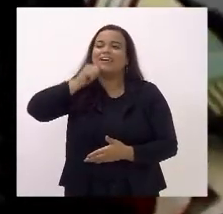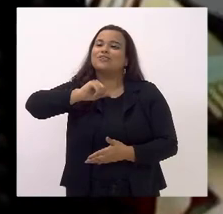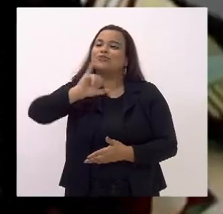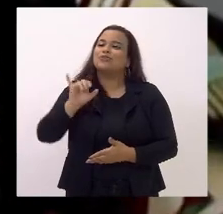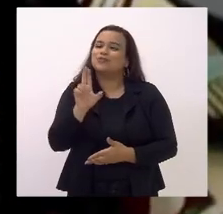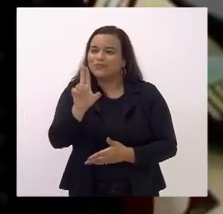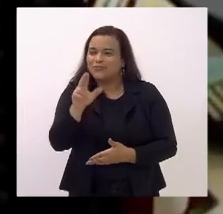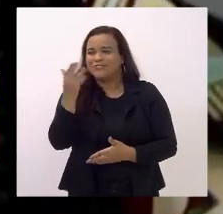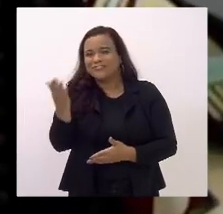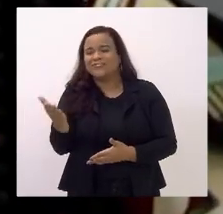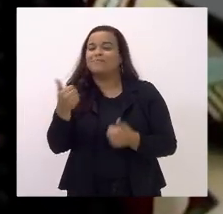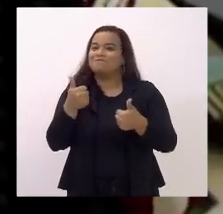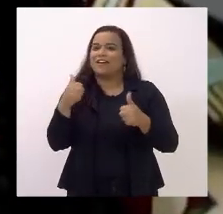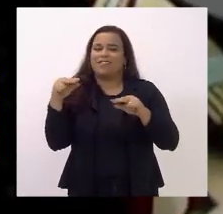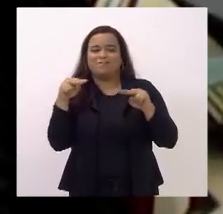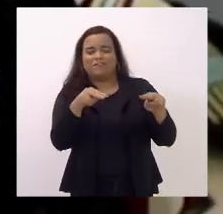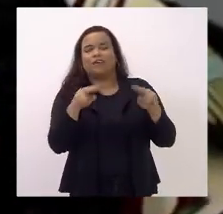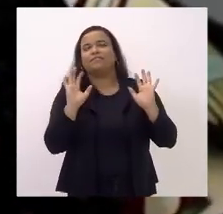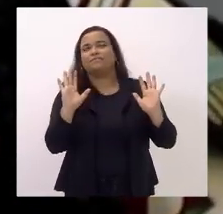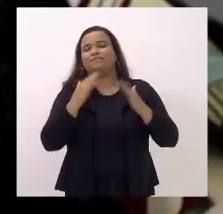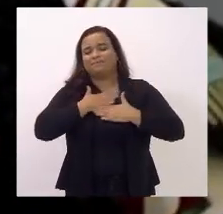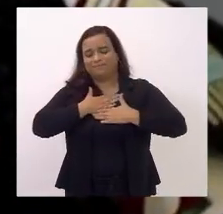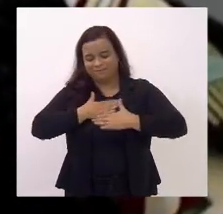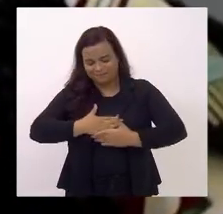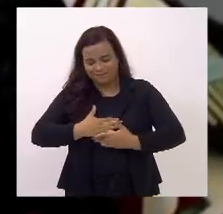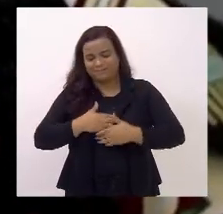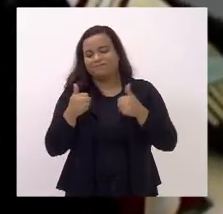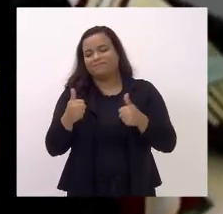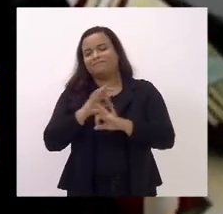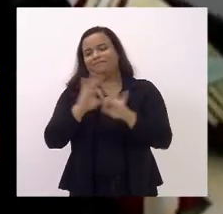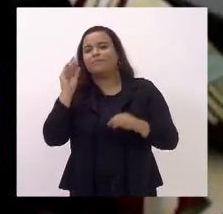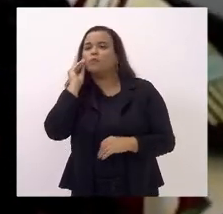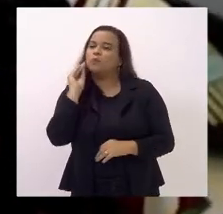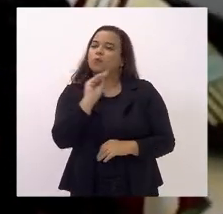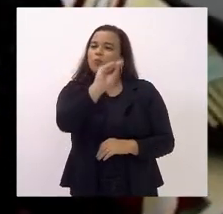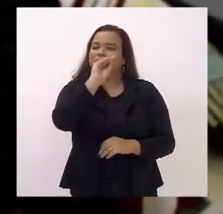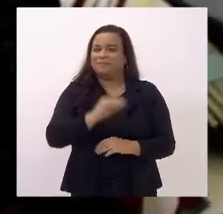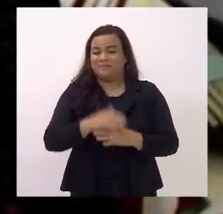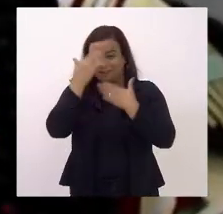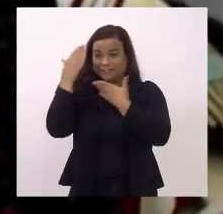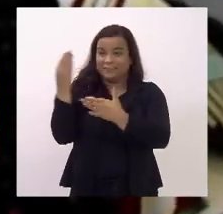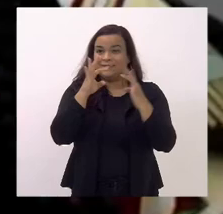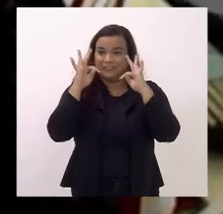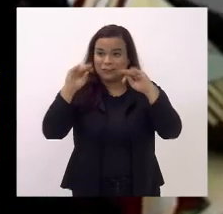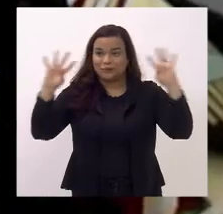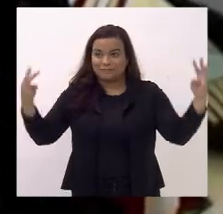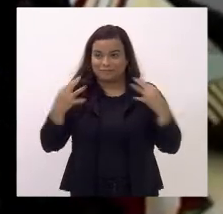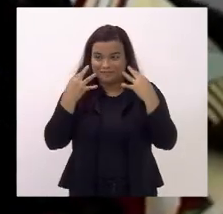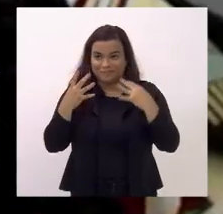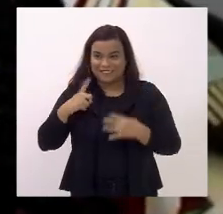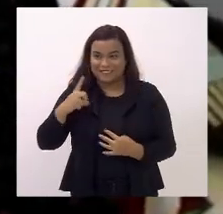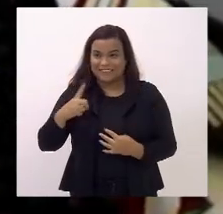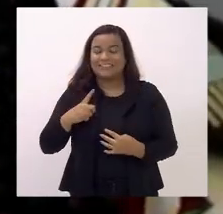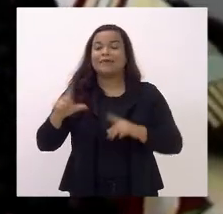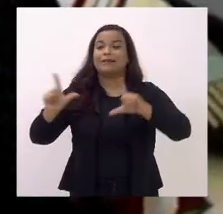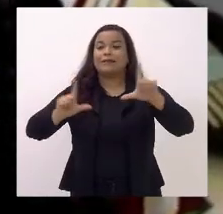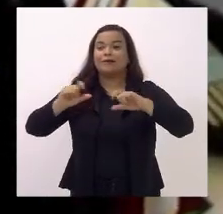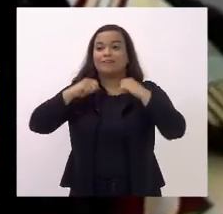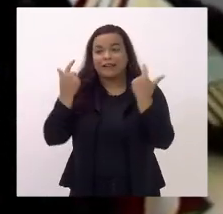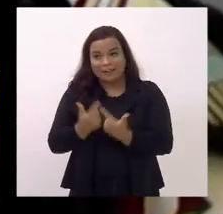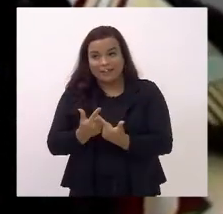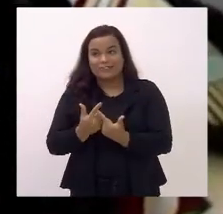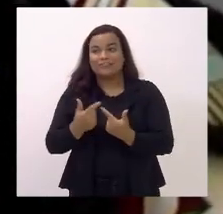bem. E mais tranquila agora. Um beijo enorme. Muito obrigada a todos que nos assistem pela TV